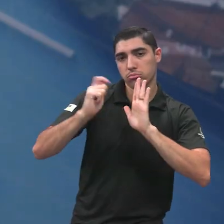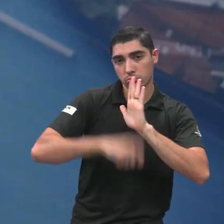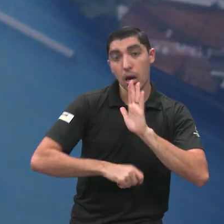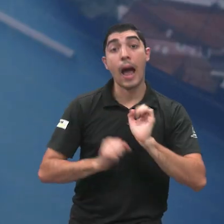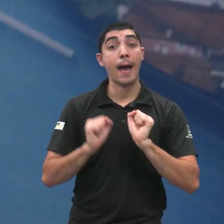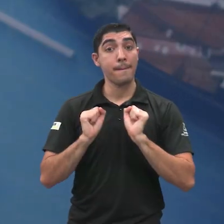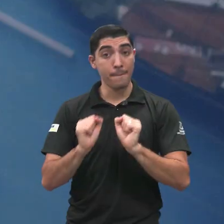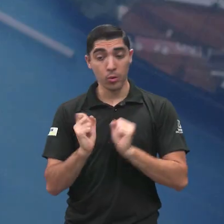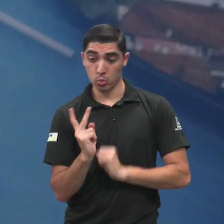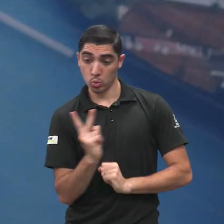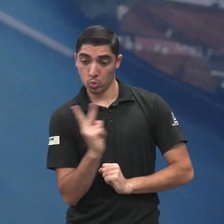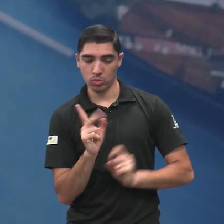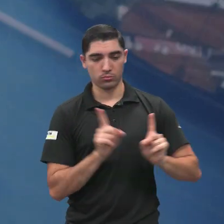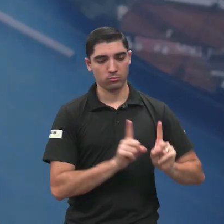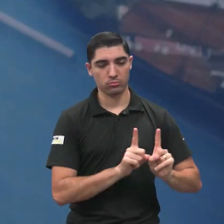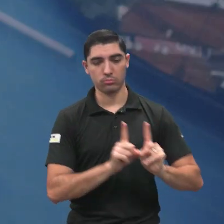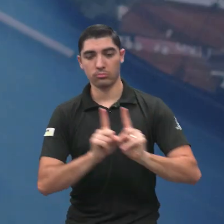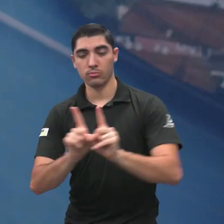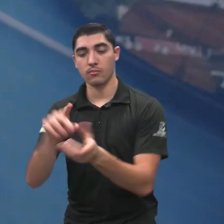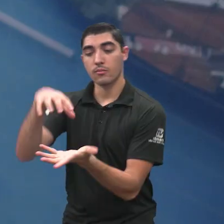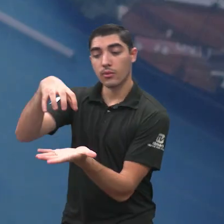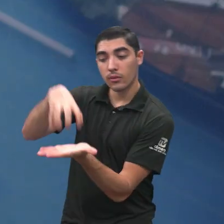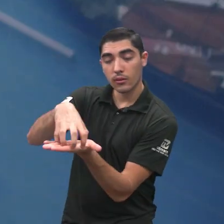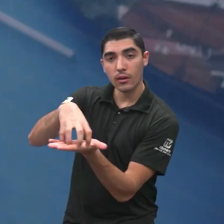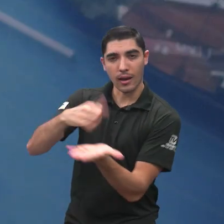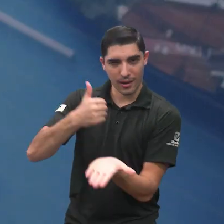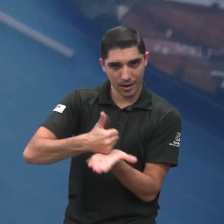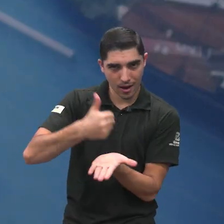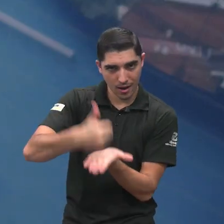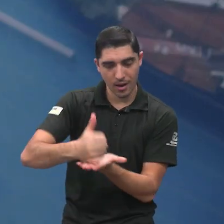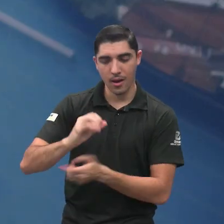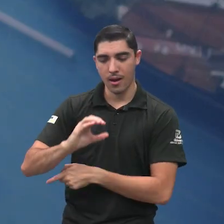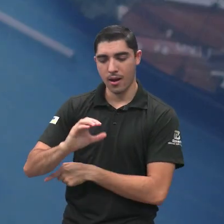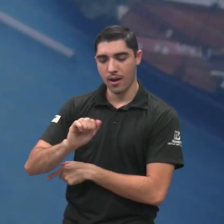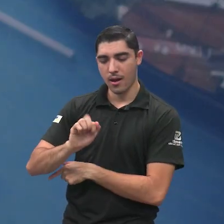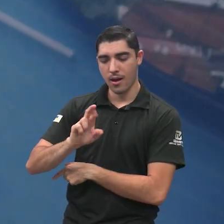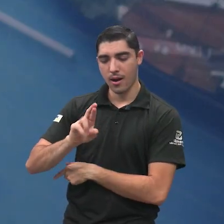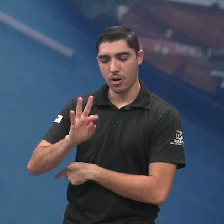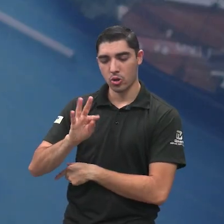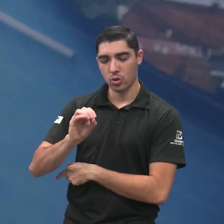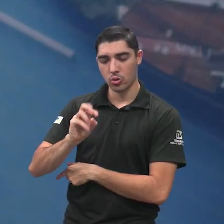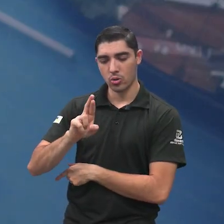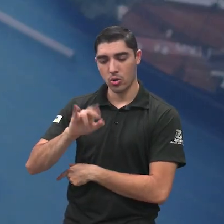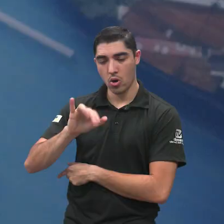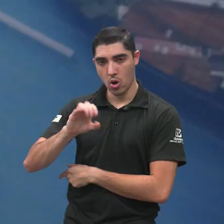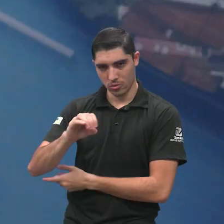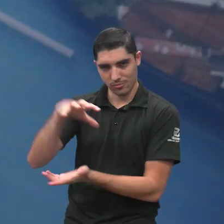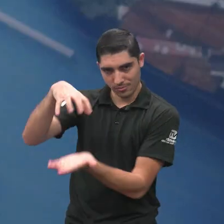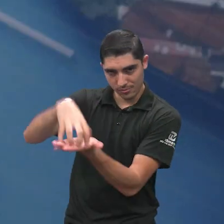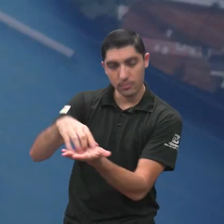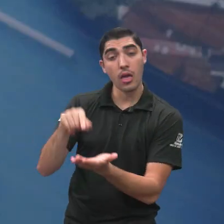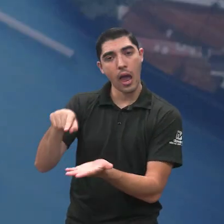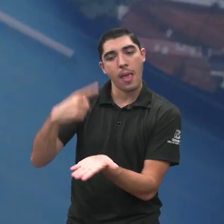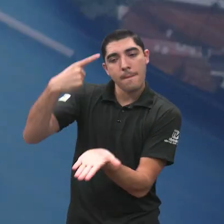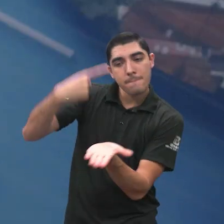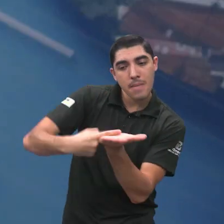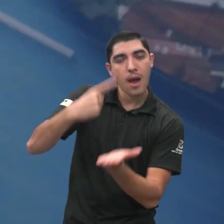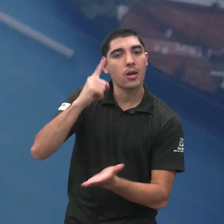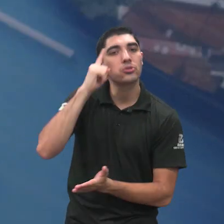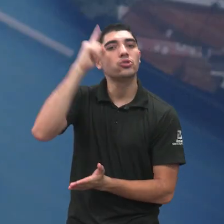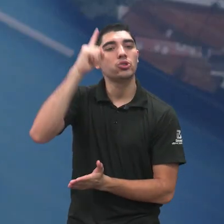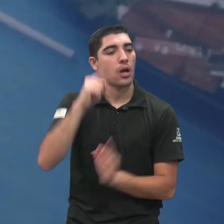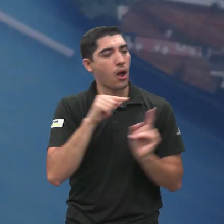caso, os dois no cartório, que aí o próprio cartório, ele marca um dia e consegue fazer, no caso,